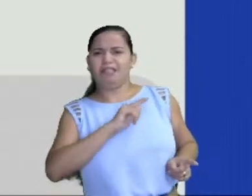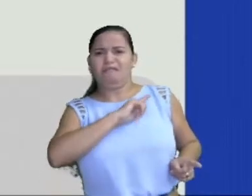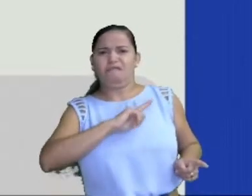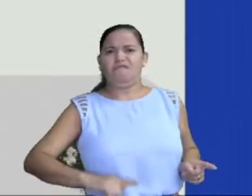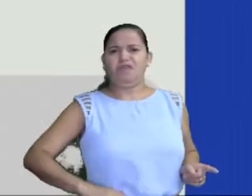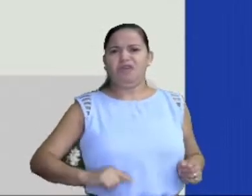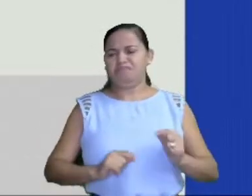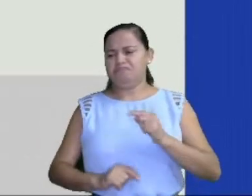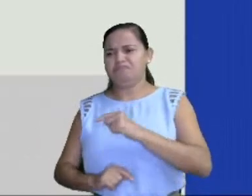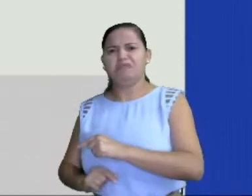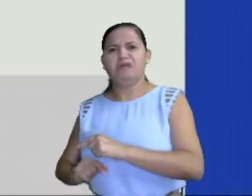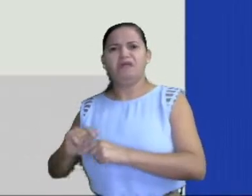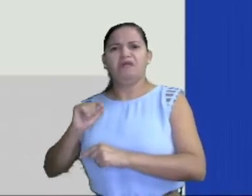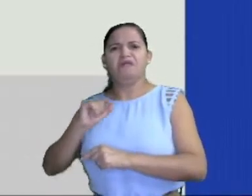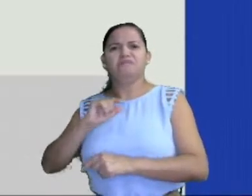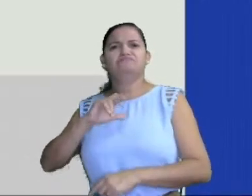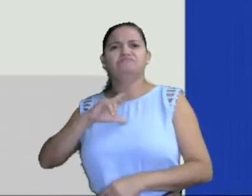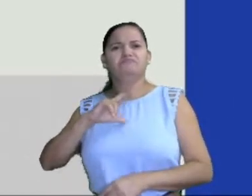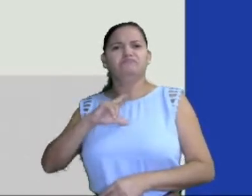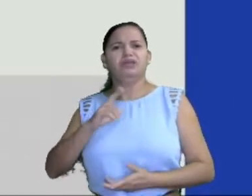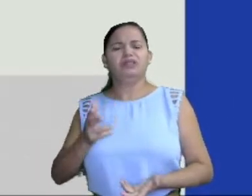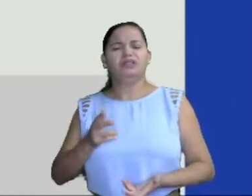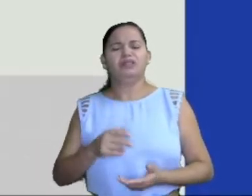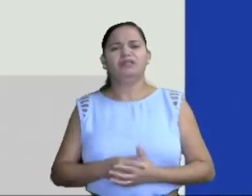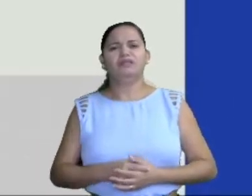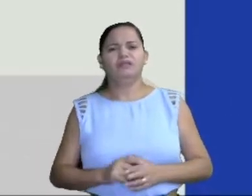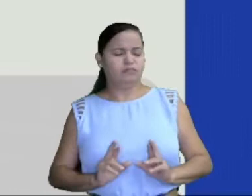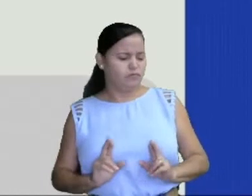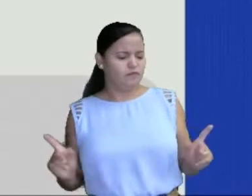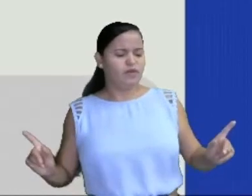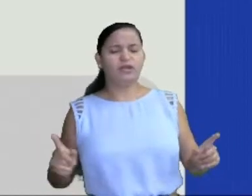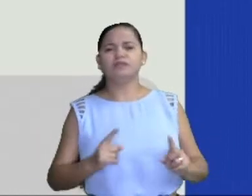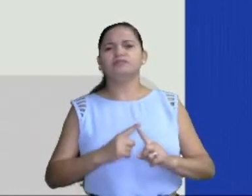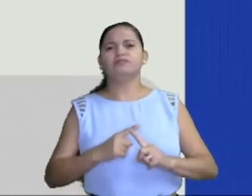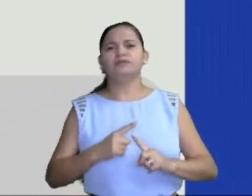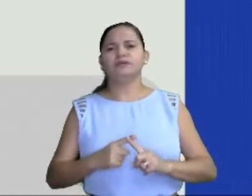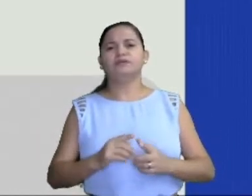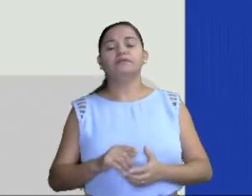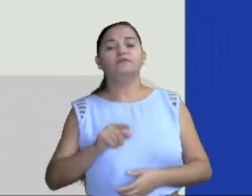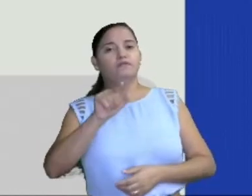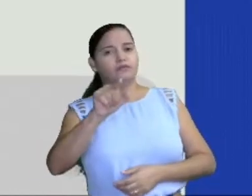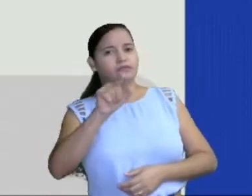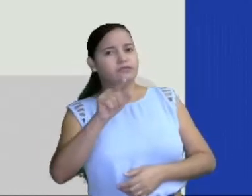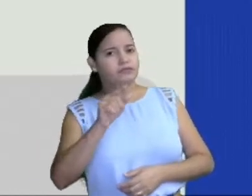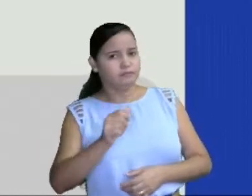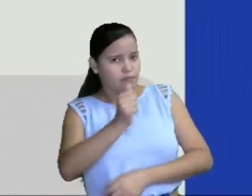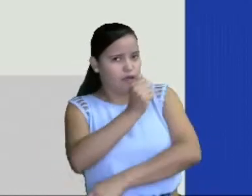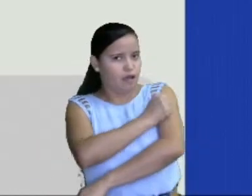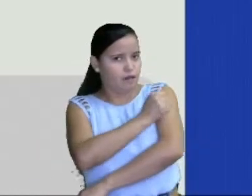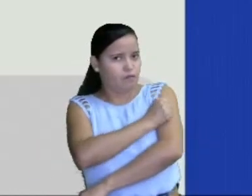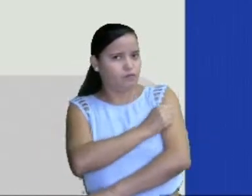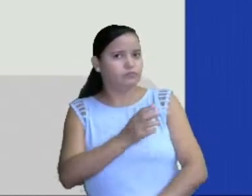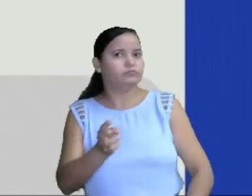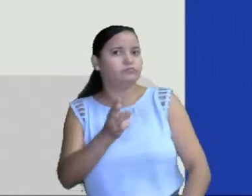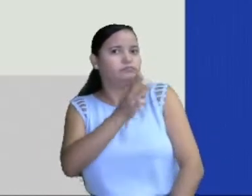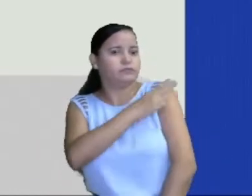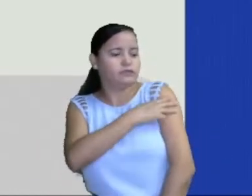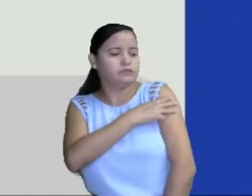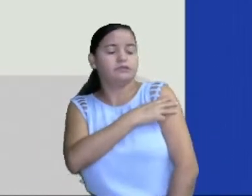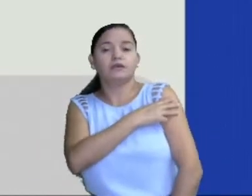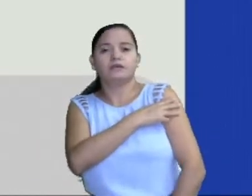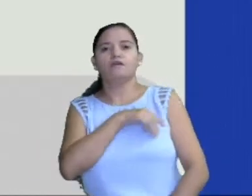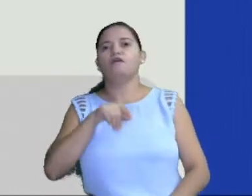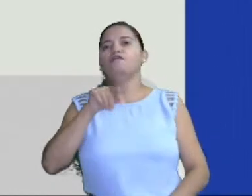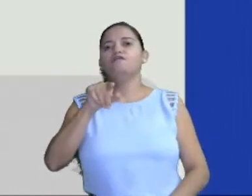da cidade. Mas você, aluno do terceiro ano, vai se ligar para quando você sair,